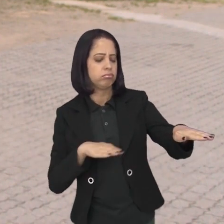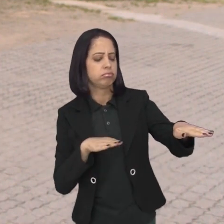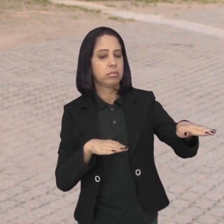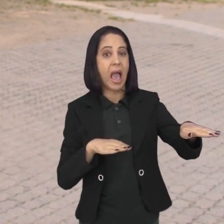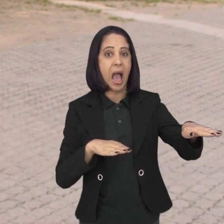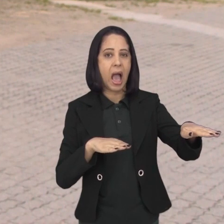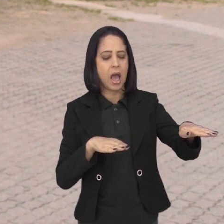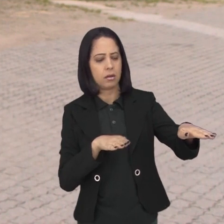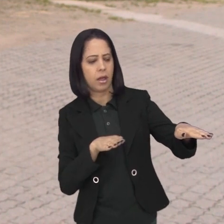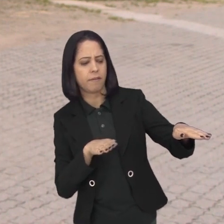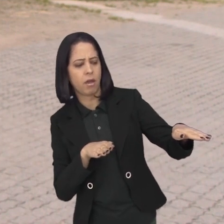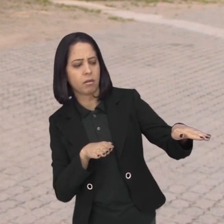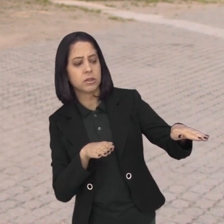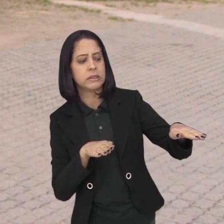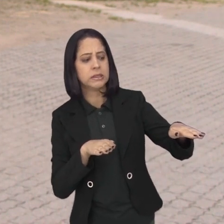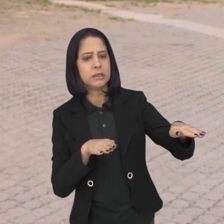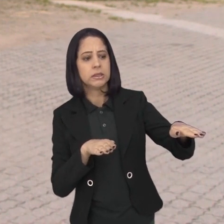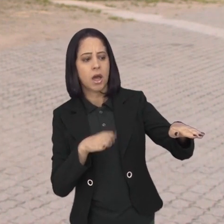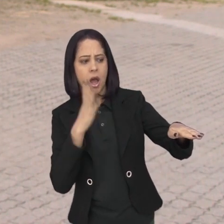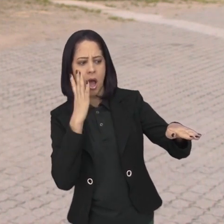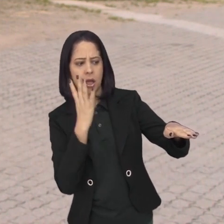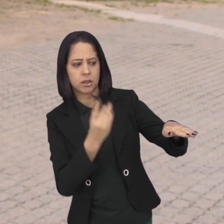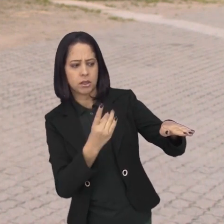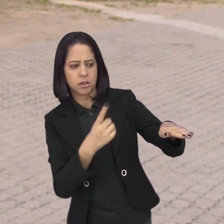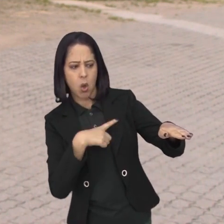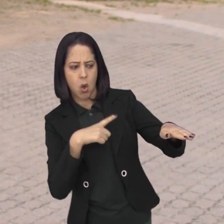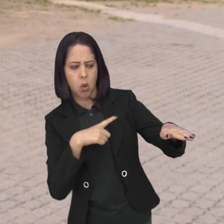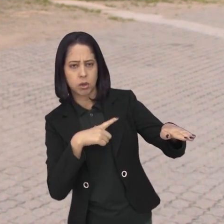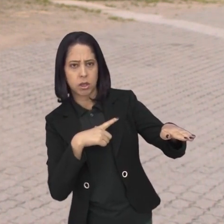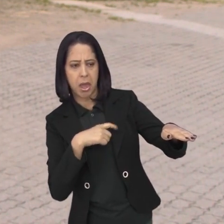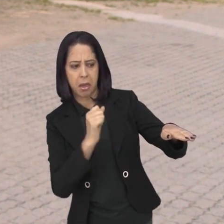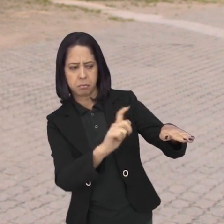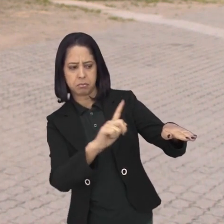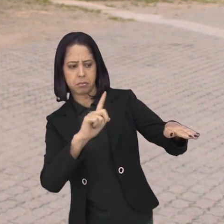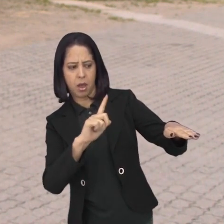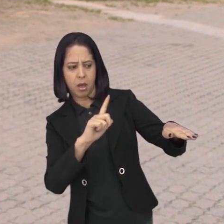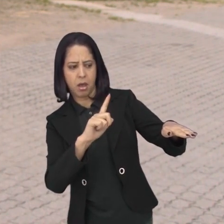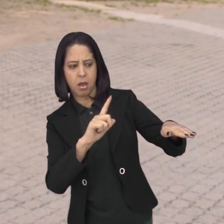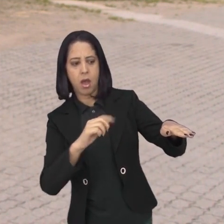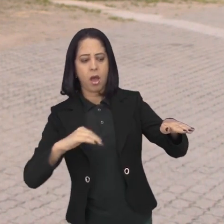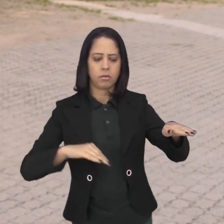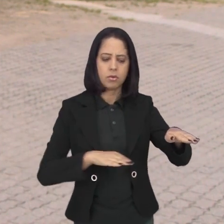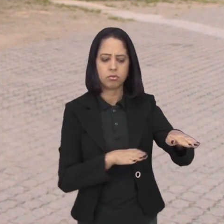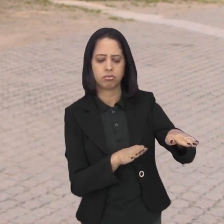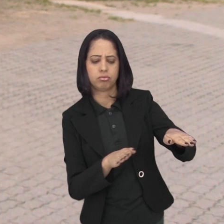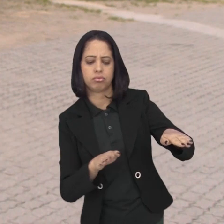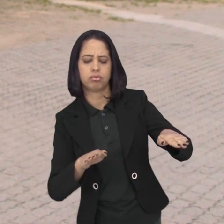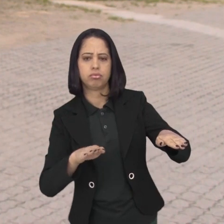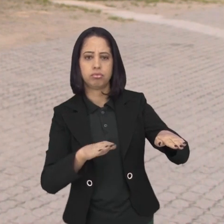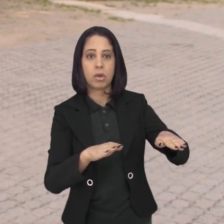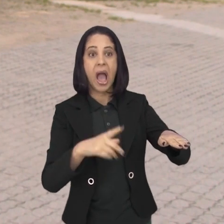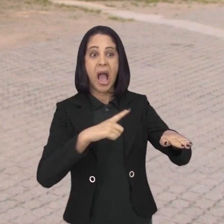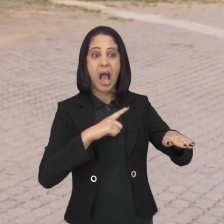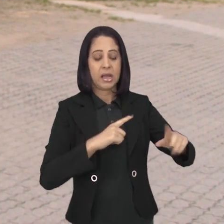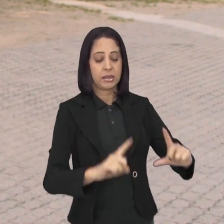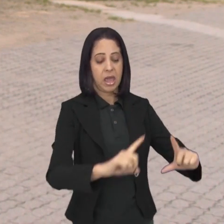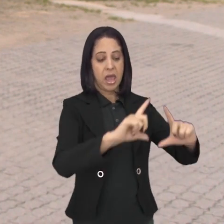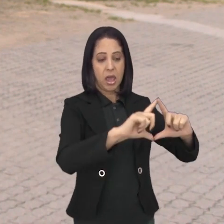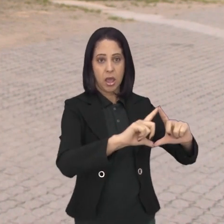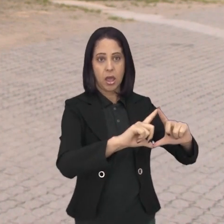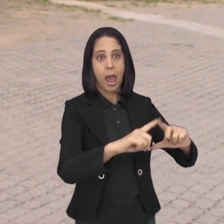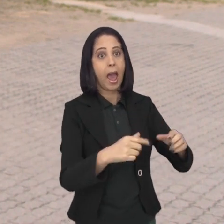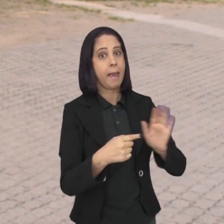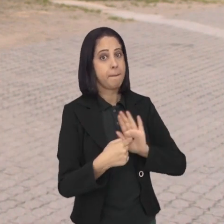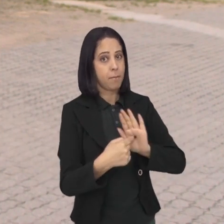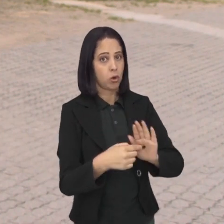que você identificar algum veículo parado sobre faixa de rolamento, sobre acostamento, preste atenção na na sinalização e nesses veículos nossos a